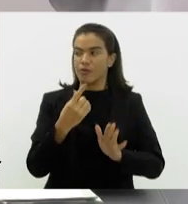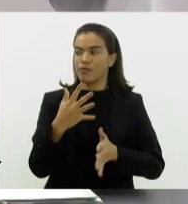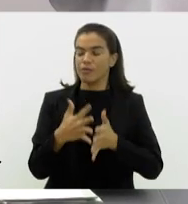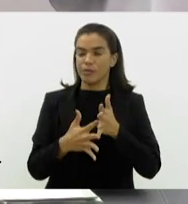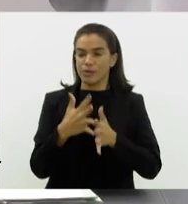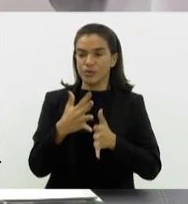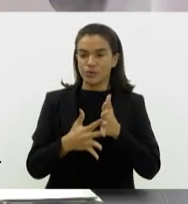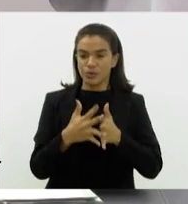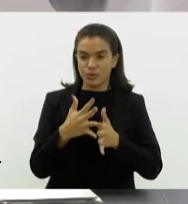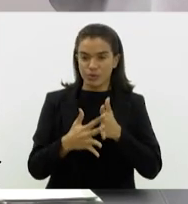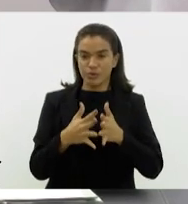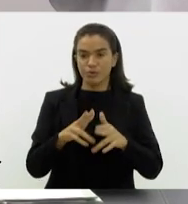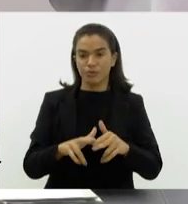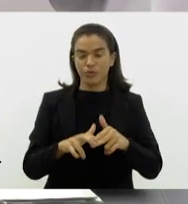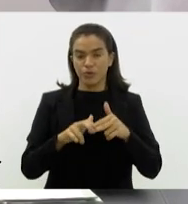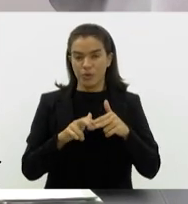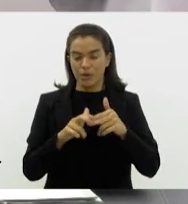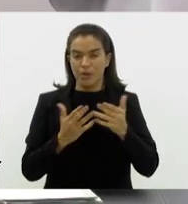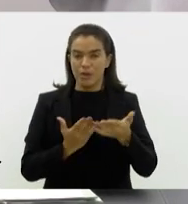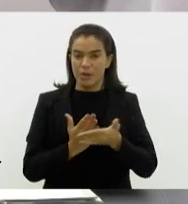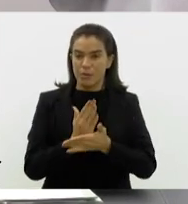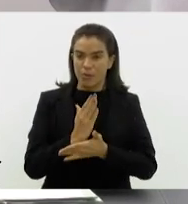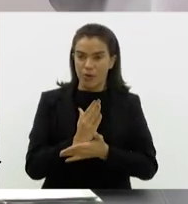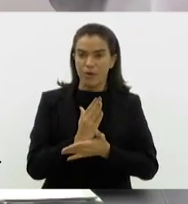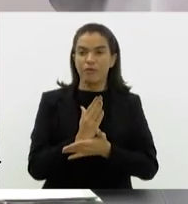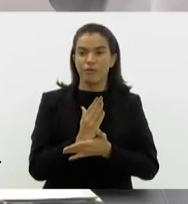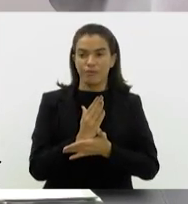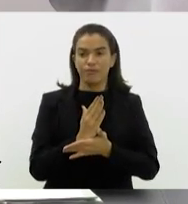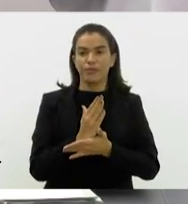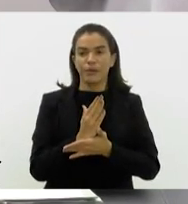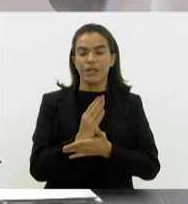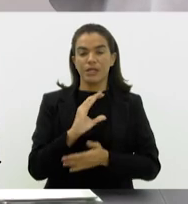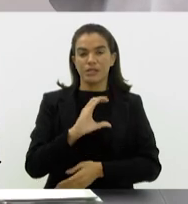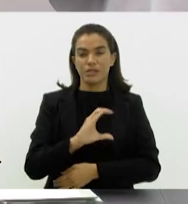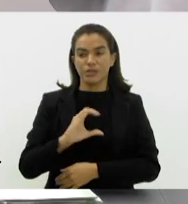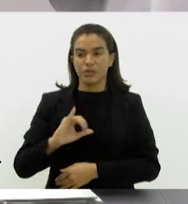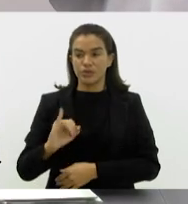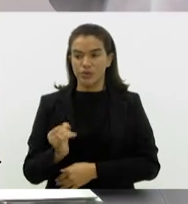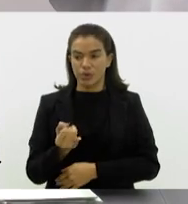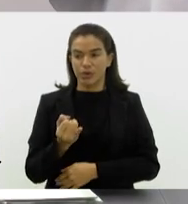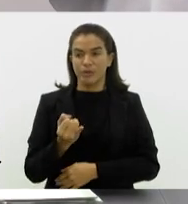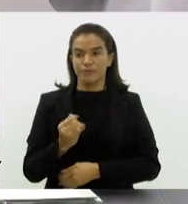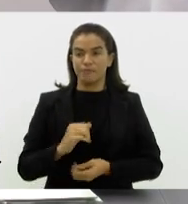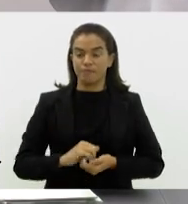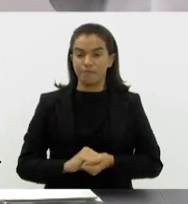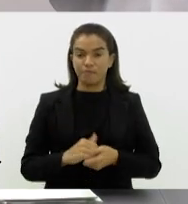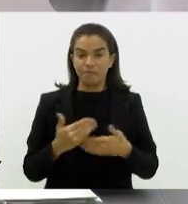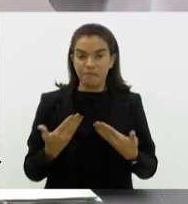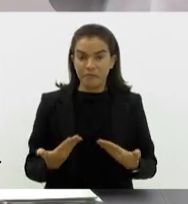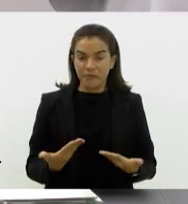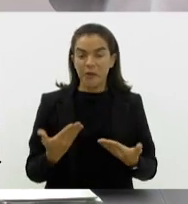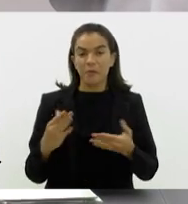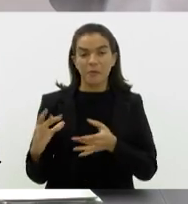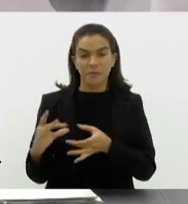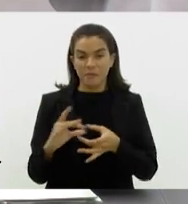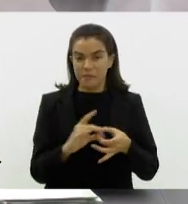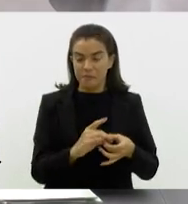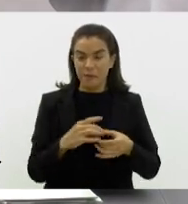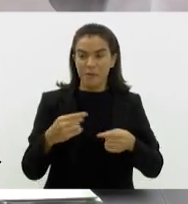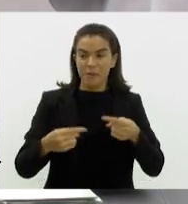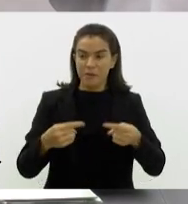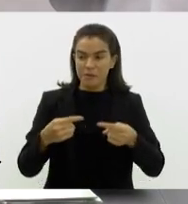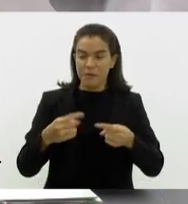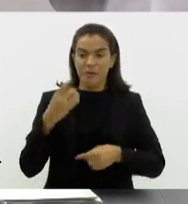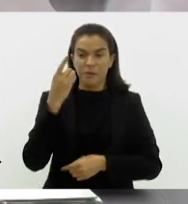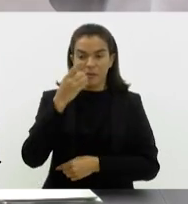prejudicada por conta da aprovação da emenda da CCJ, que foi no mesmo teor. Então, nesse sentido, é o parecer em discussão para discutir, deputado